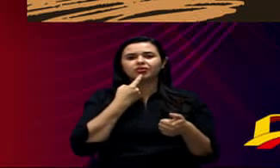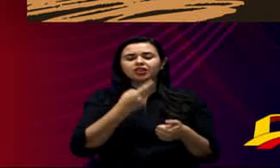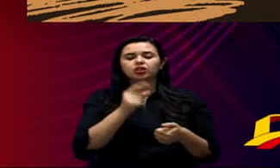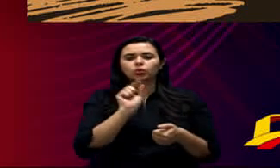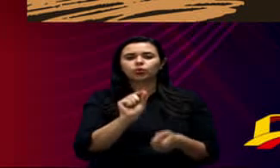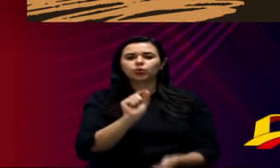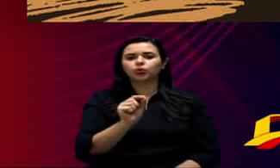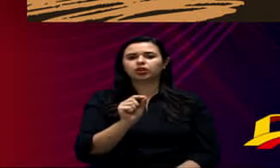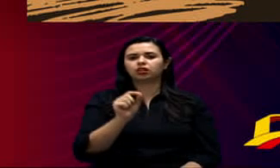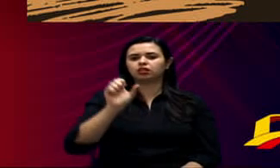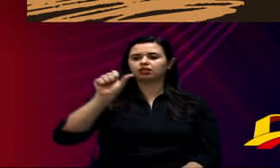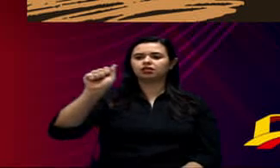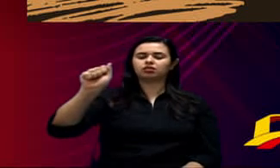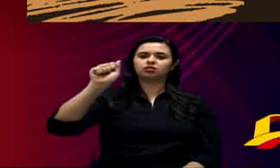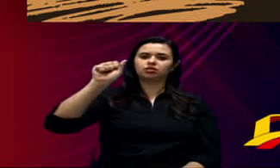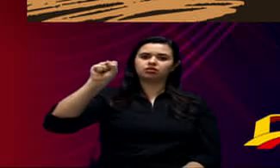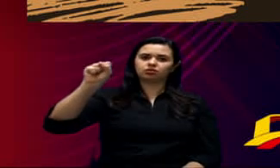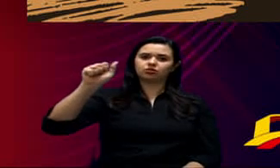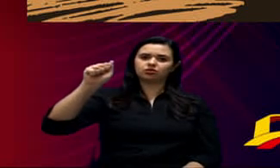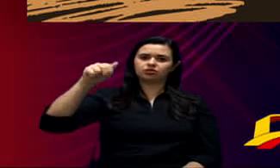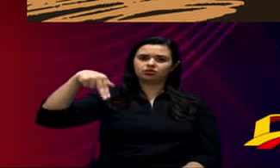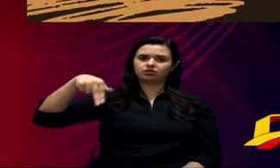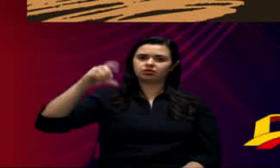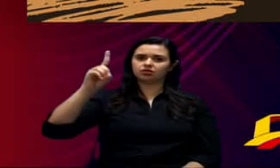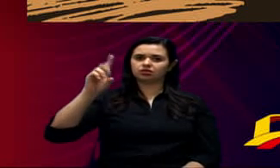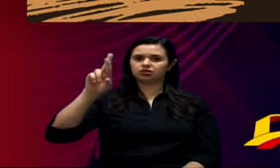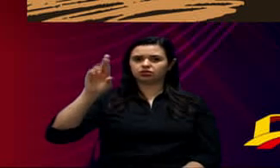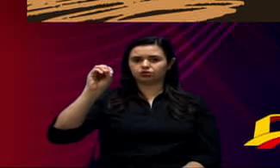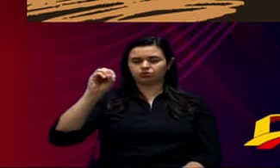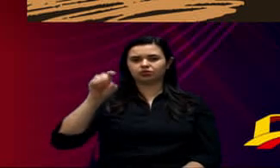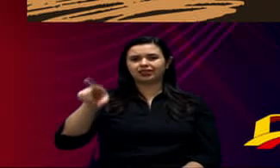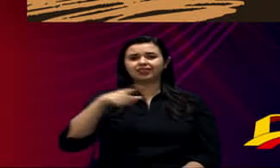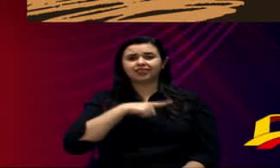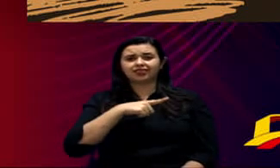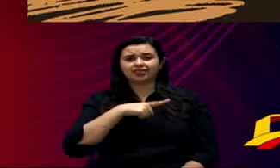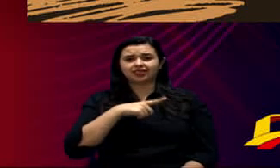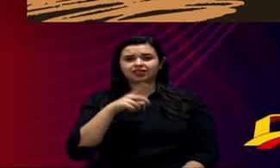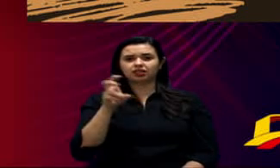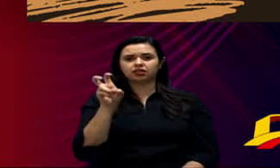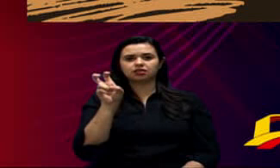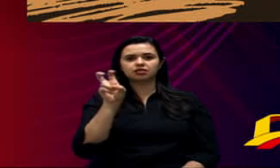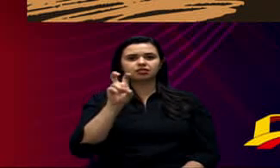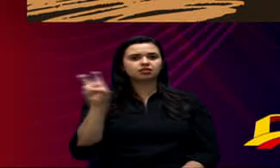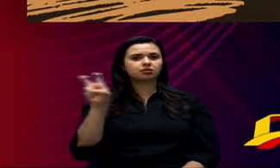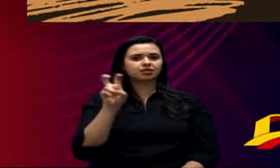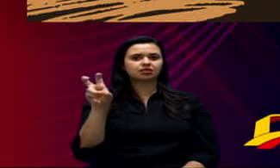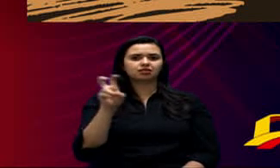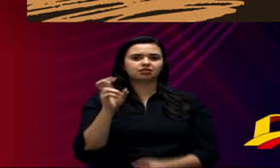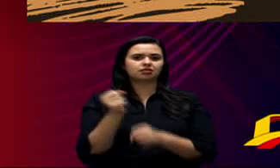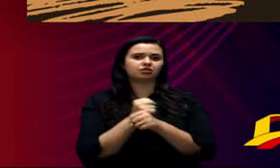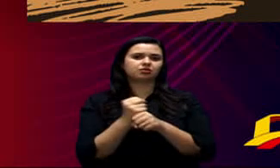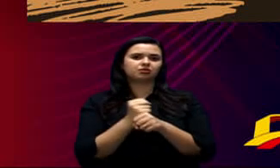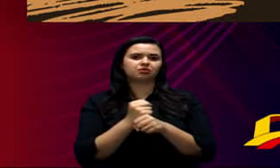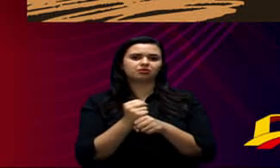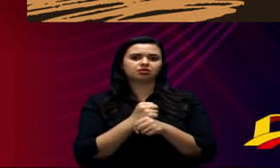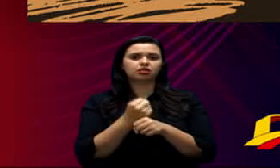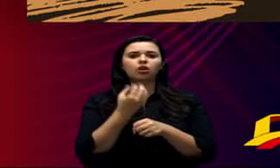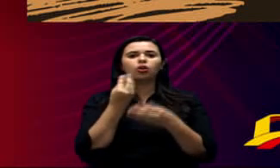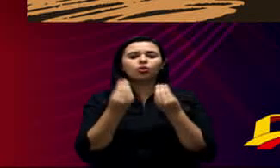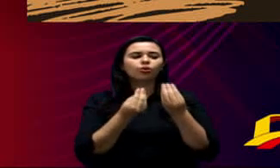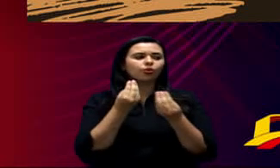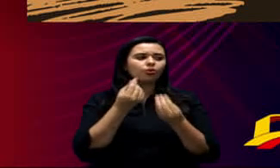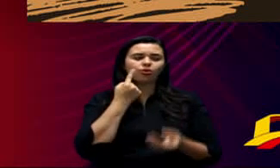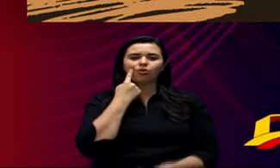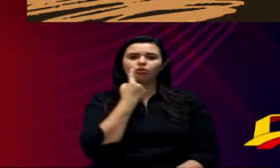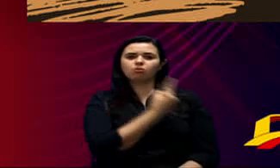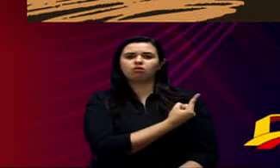nosso Sandro tem 55 anos e... Olha, é assim que a pata do Sandro vai no transporte. Pode